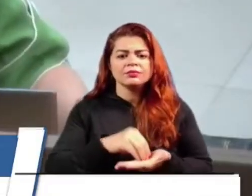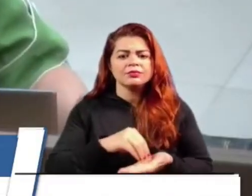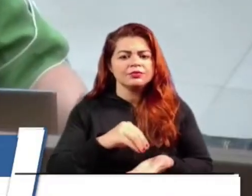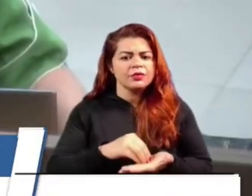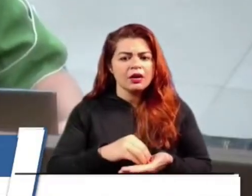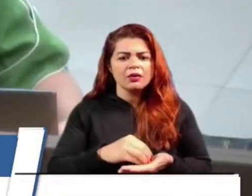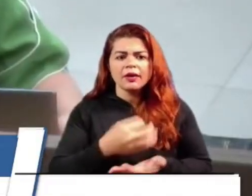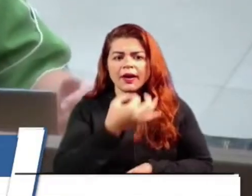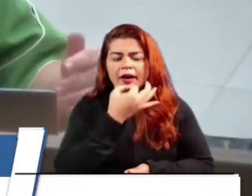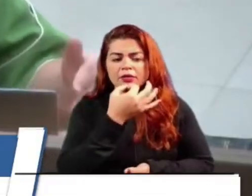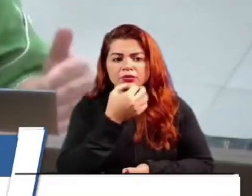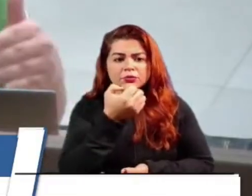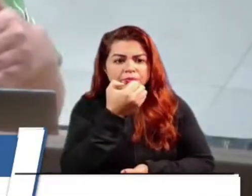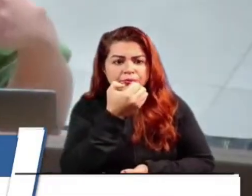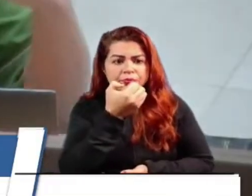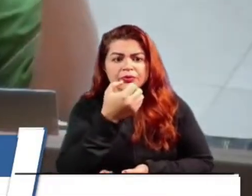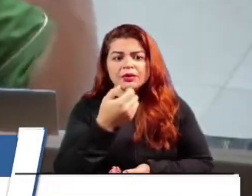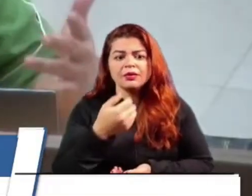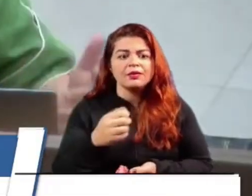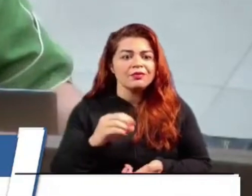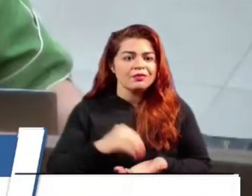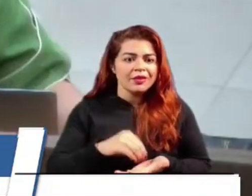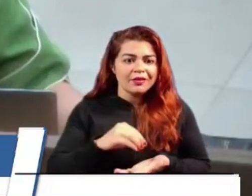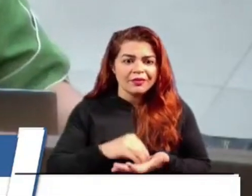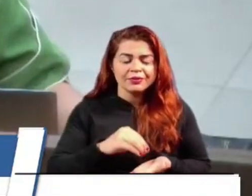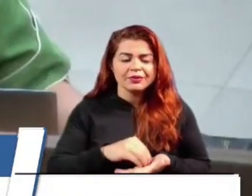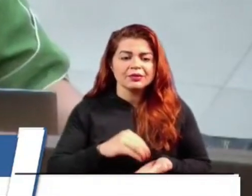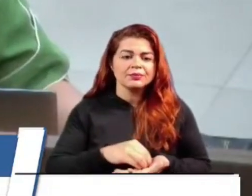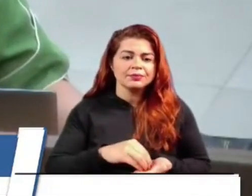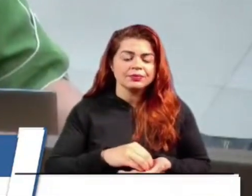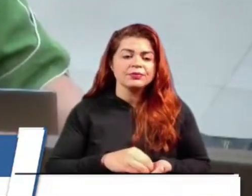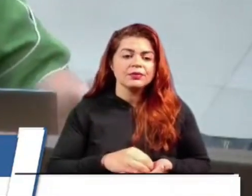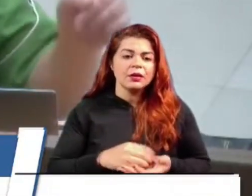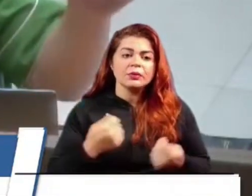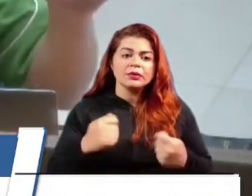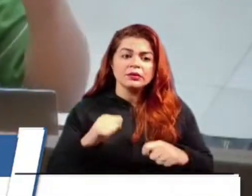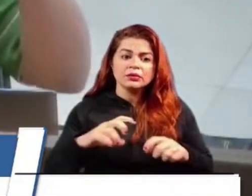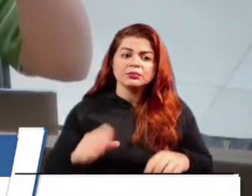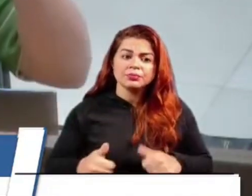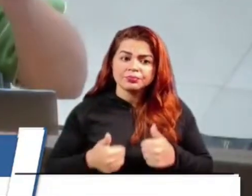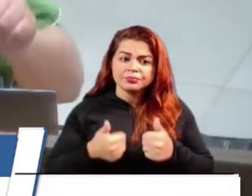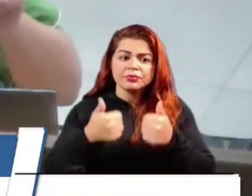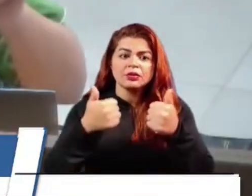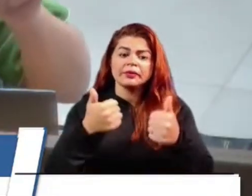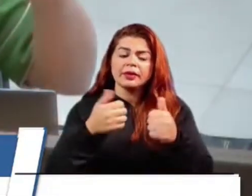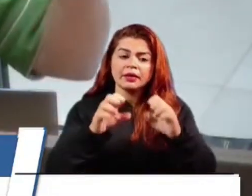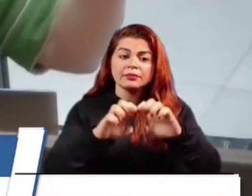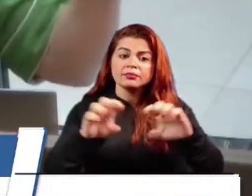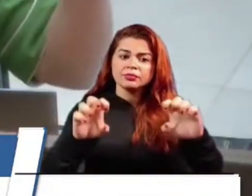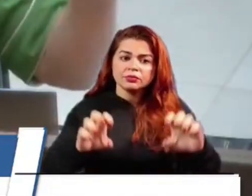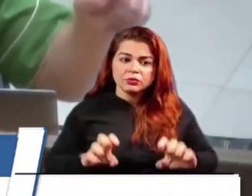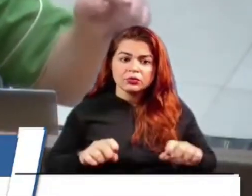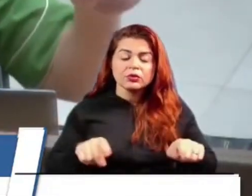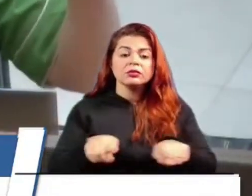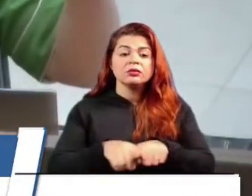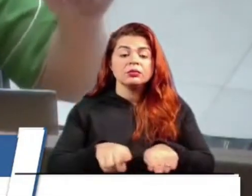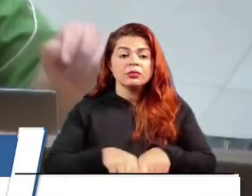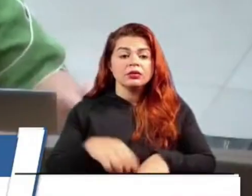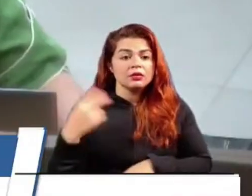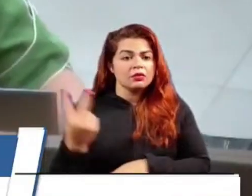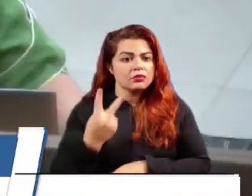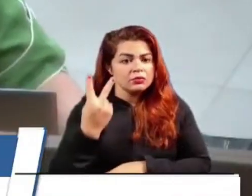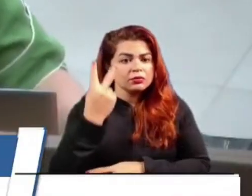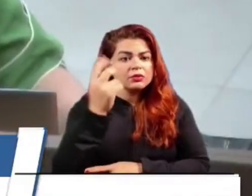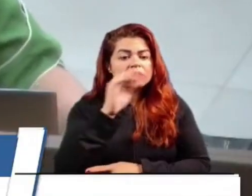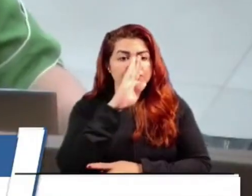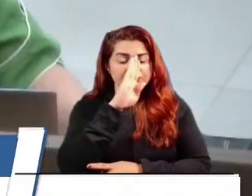utilizar. Então, claro que tem muito que ser melhorado na estrutura e na valorização direta quanto ao salário, quanto